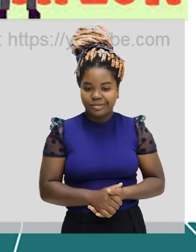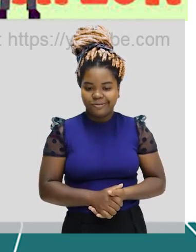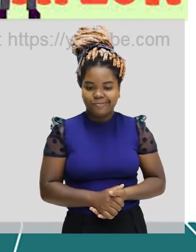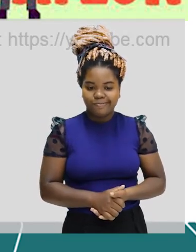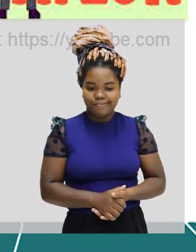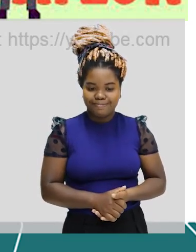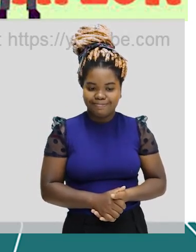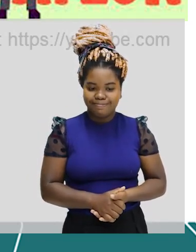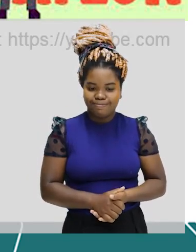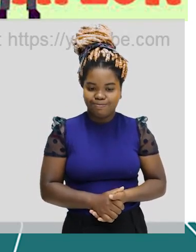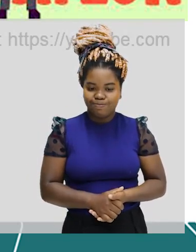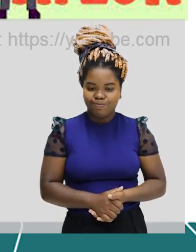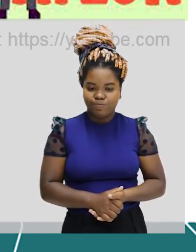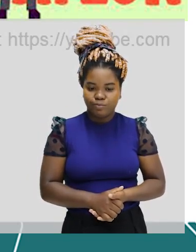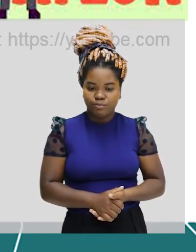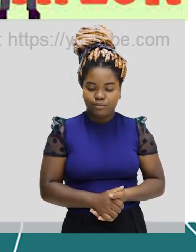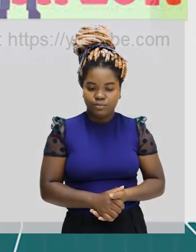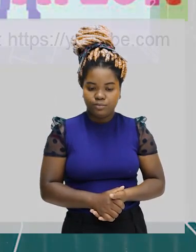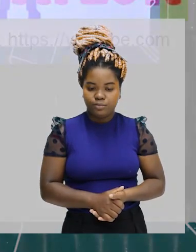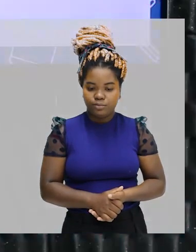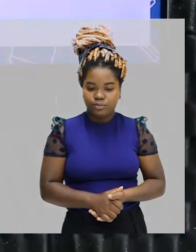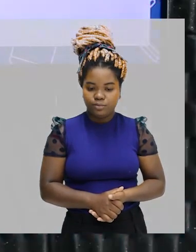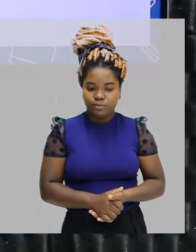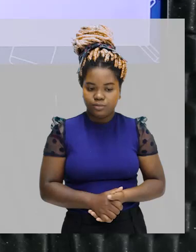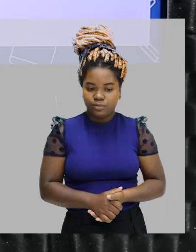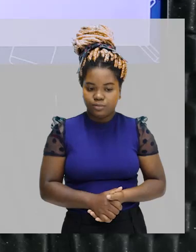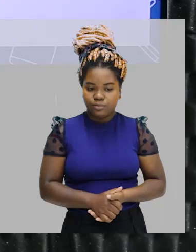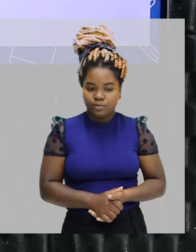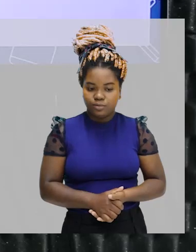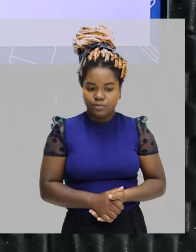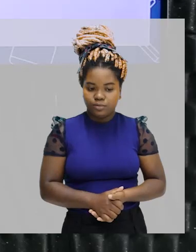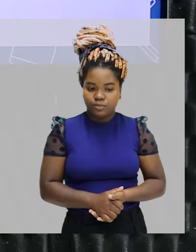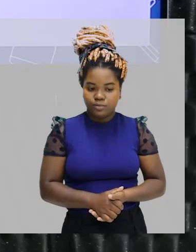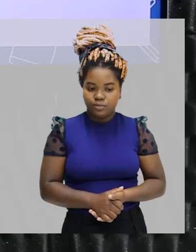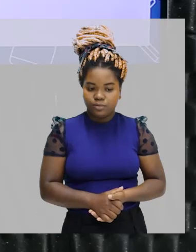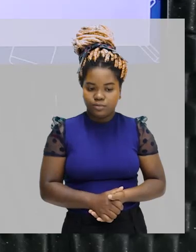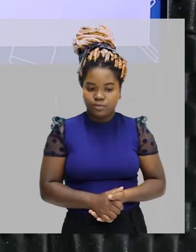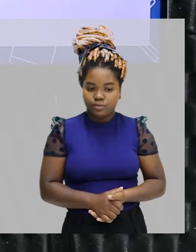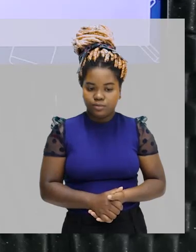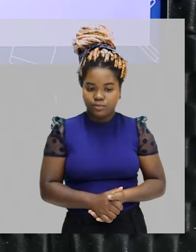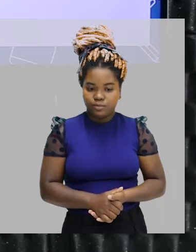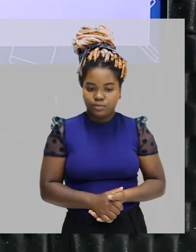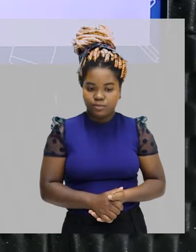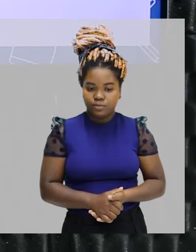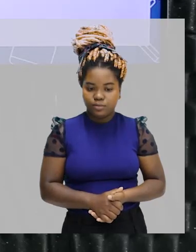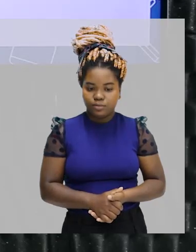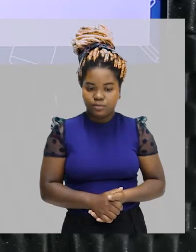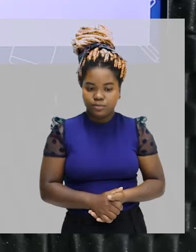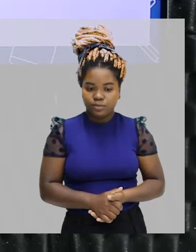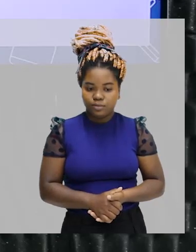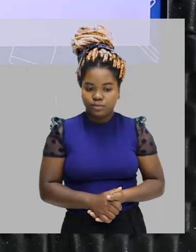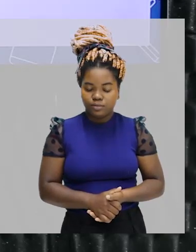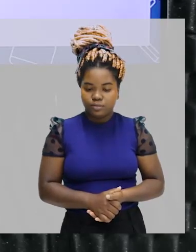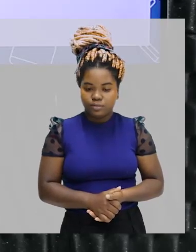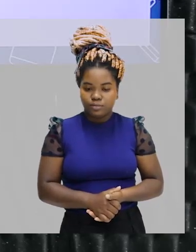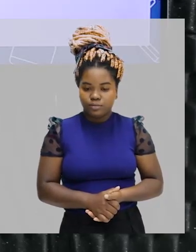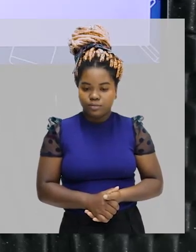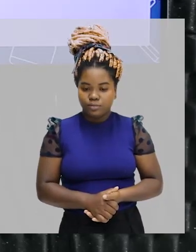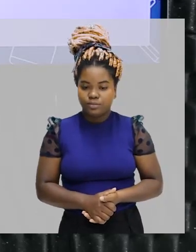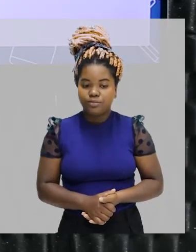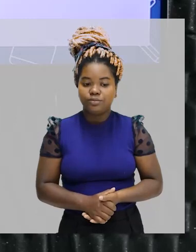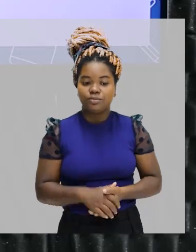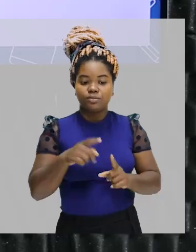of work that people do in many different ways and places. Então, ocupação é